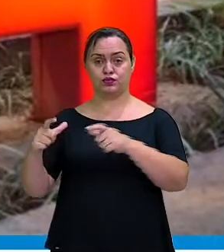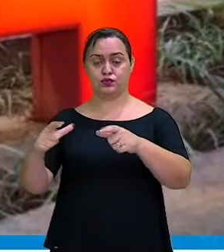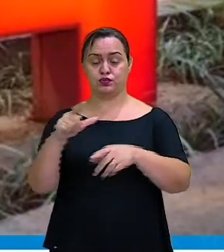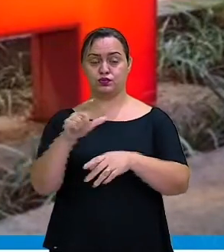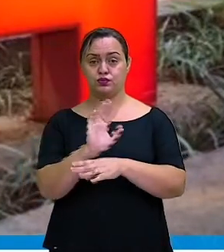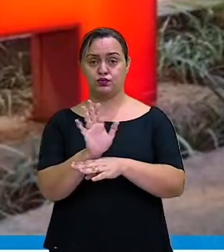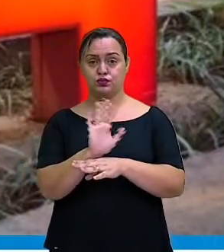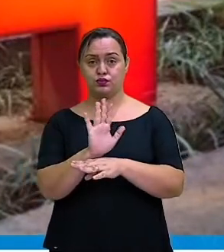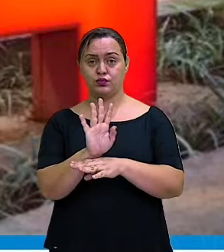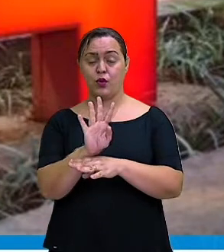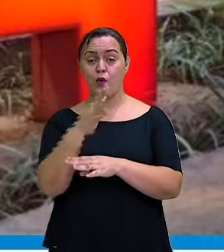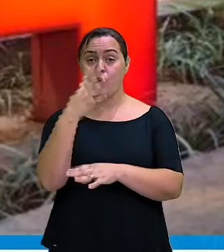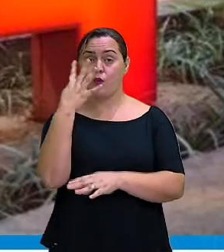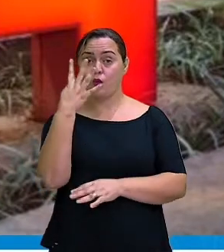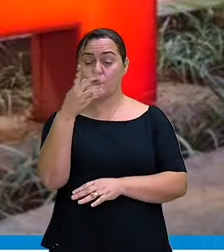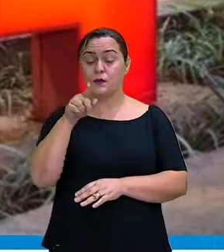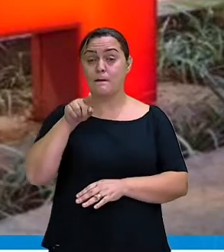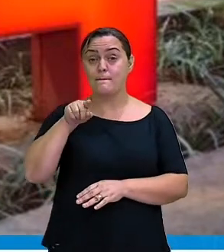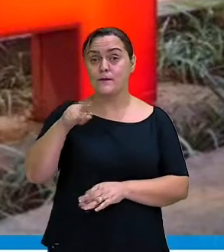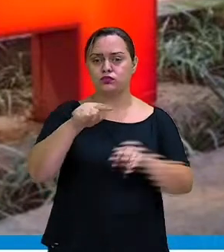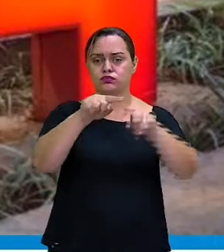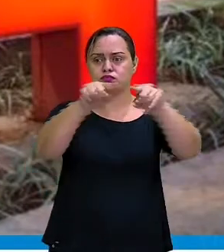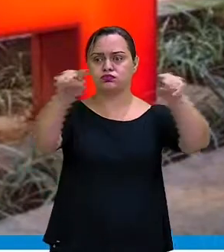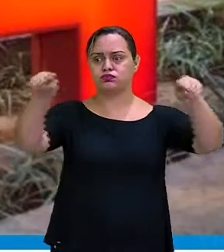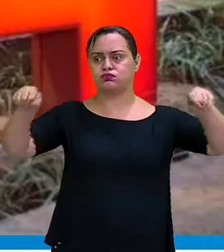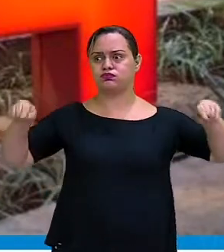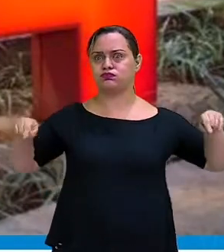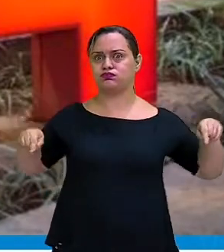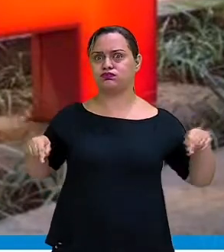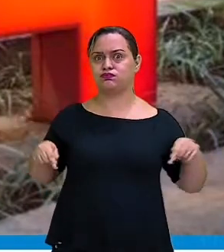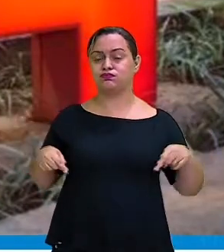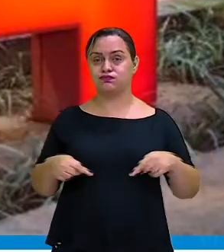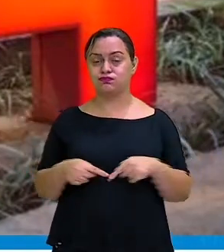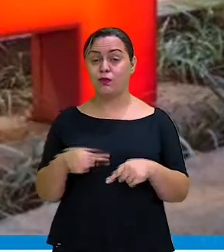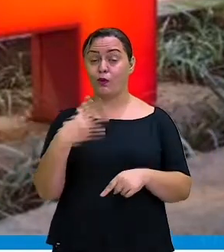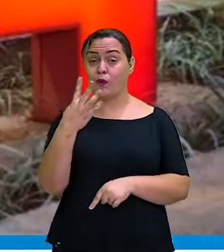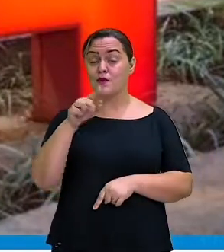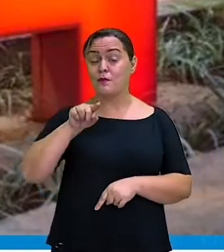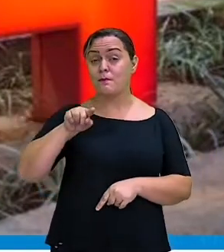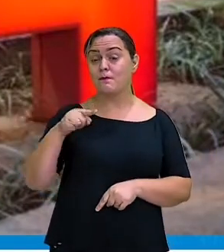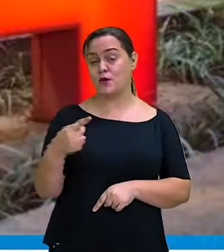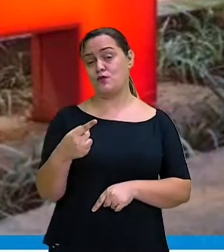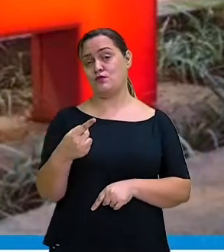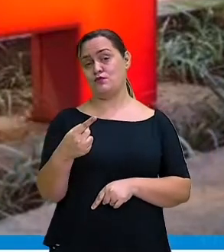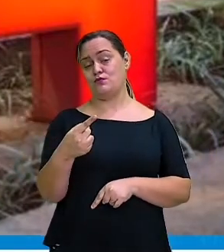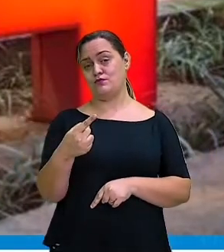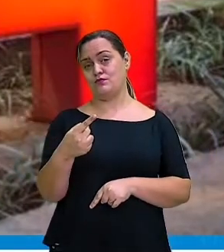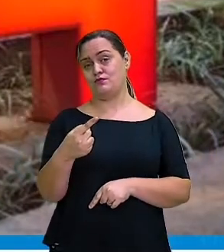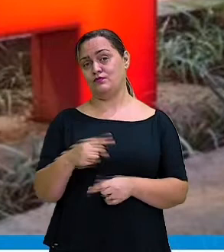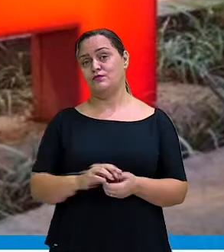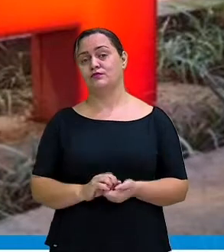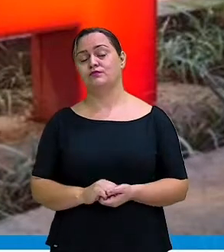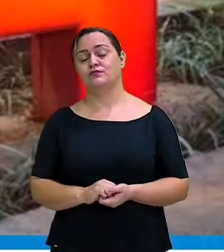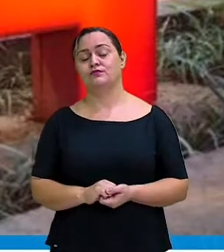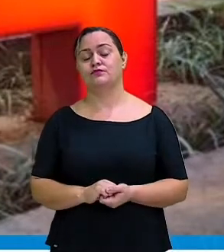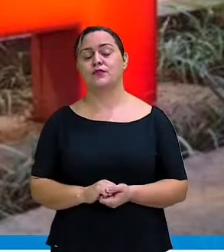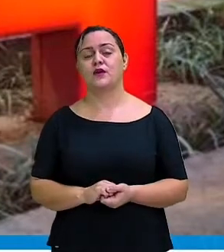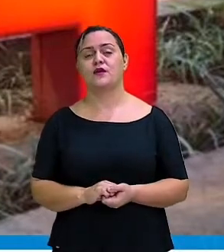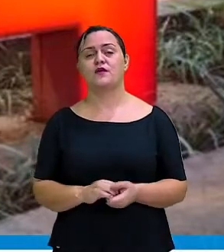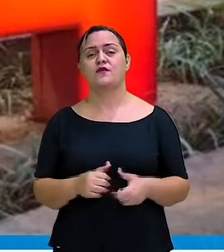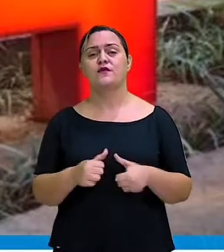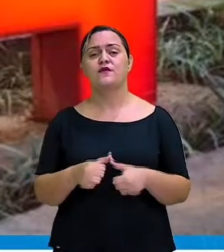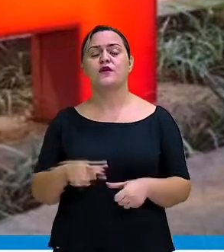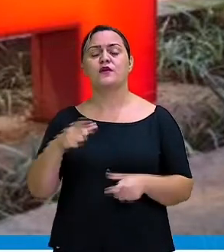mais de 4.000 metros quadrados em sua área construída. Fica localizado no bairro Estiva, próximo ao